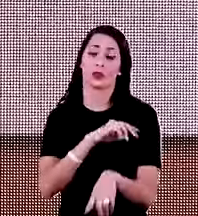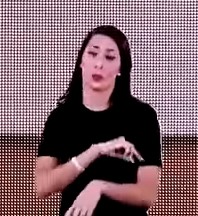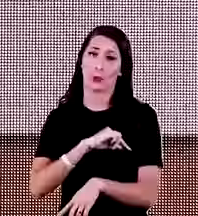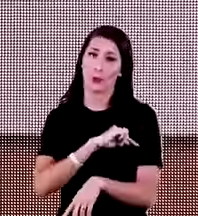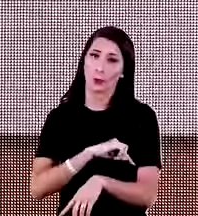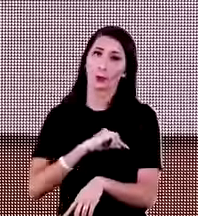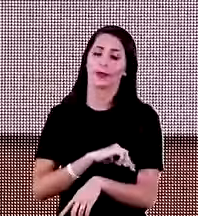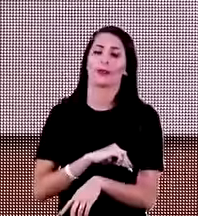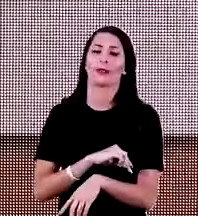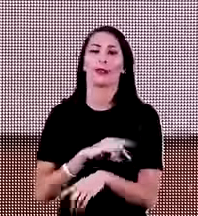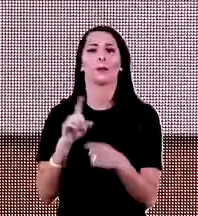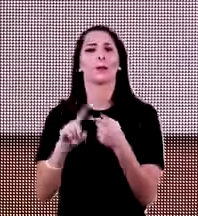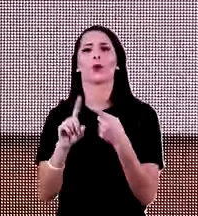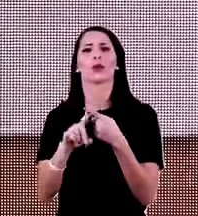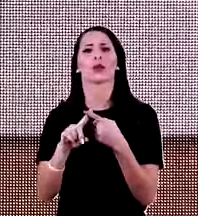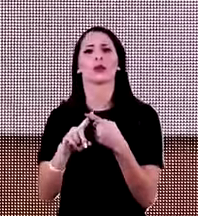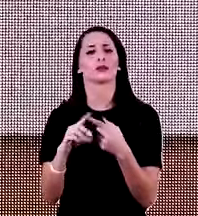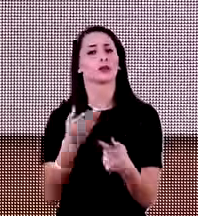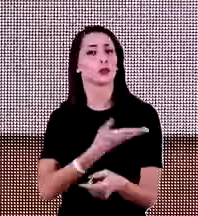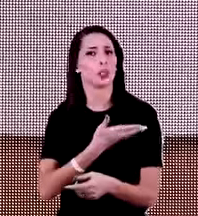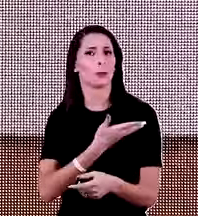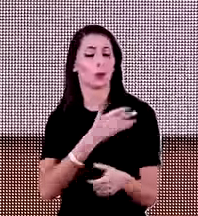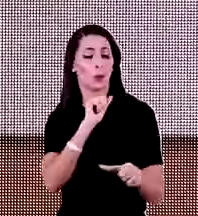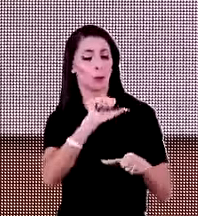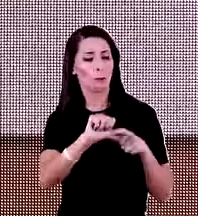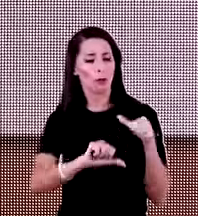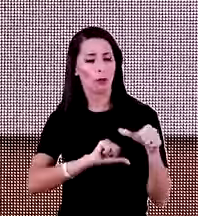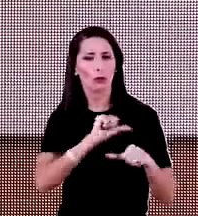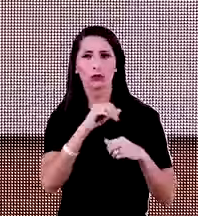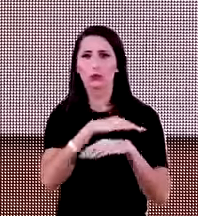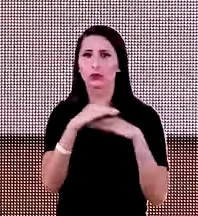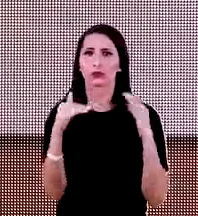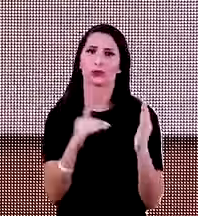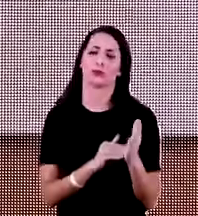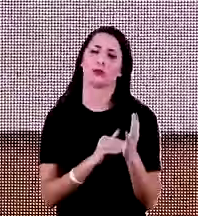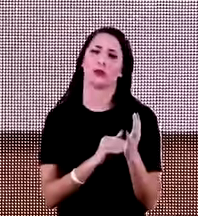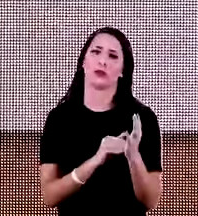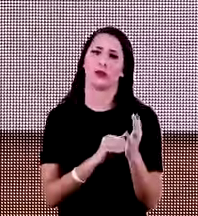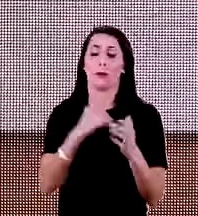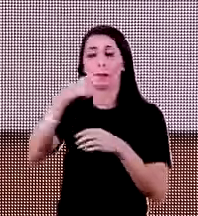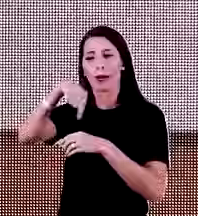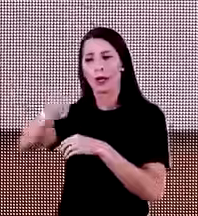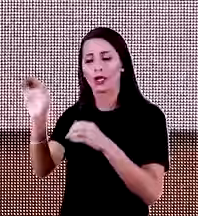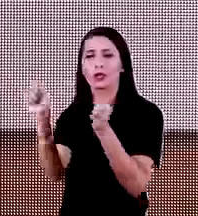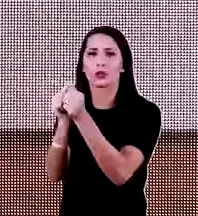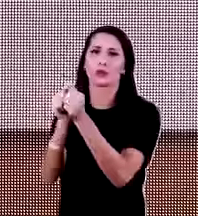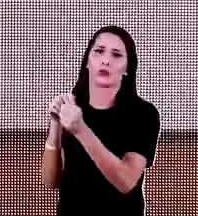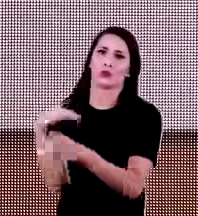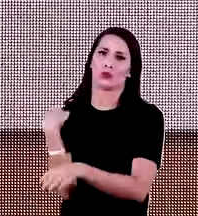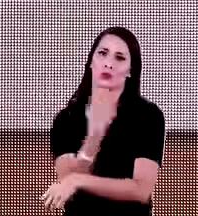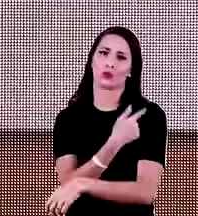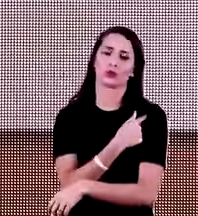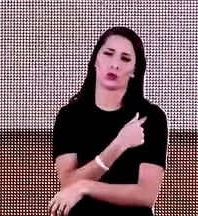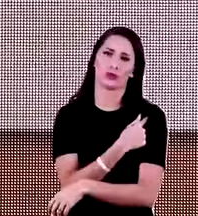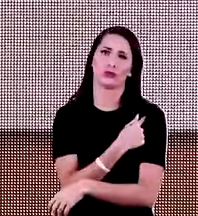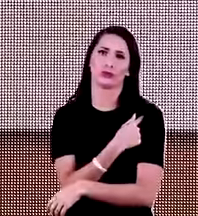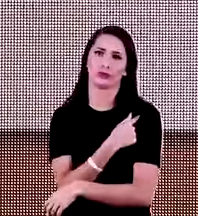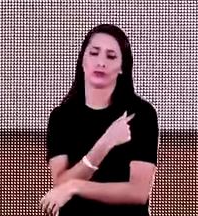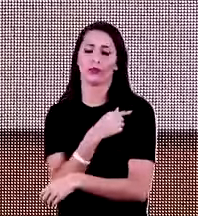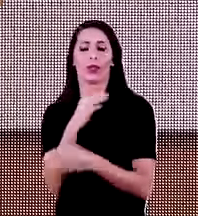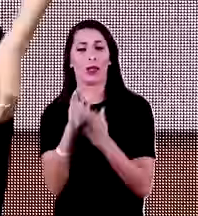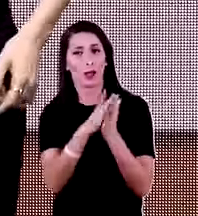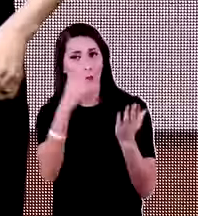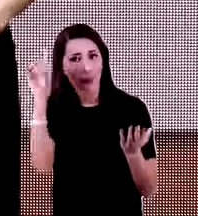os amigos mudam de agenda para estar conosco. A Bíblia fala que Jesus fez isso. Em um dado